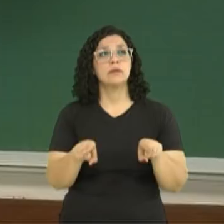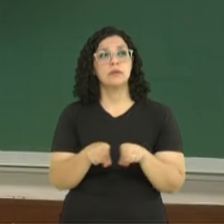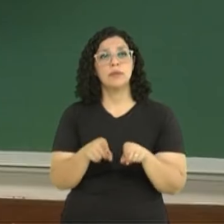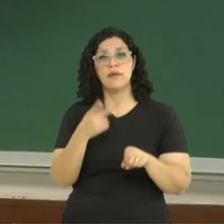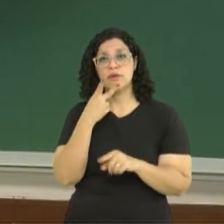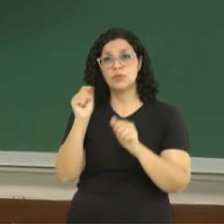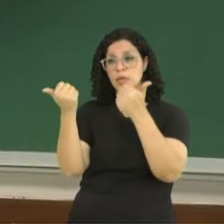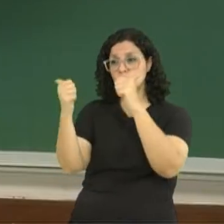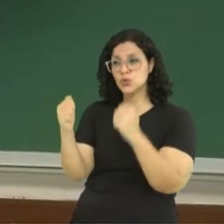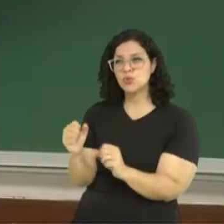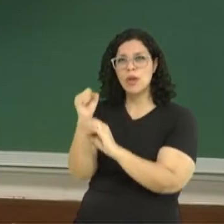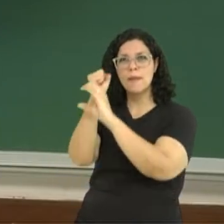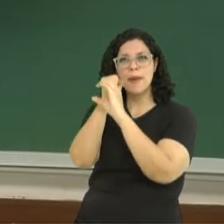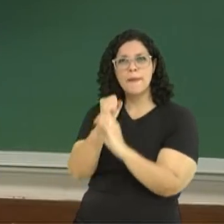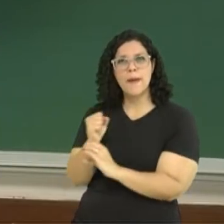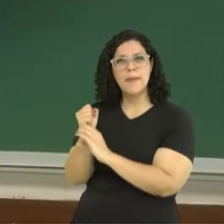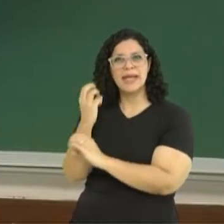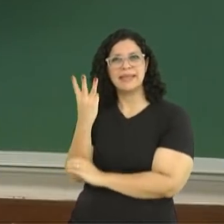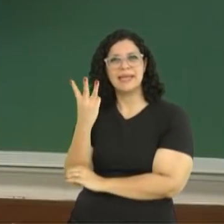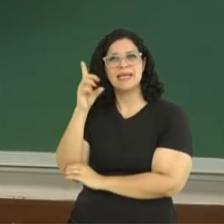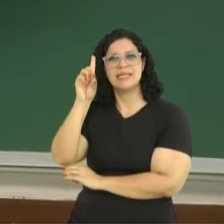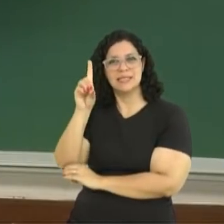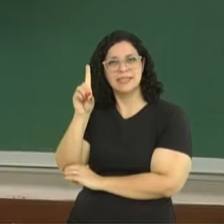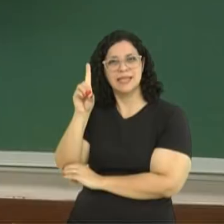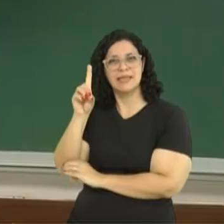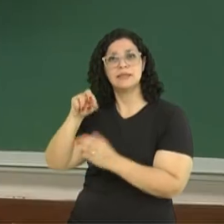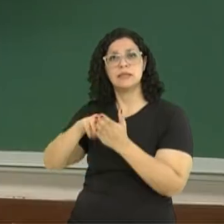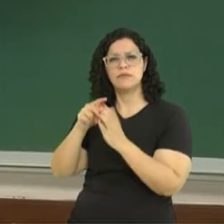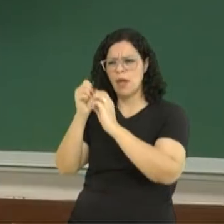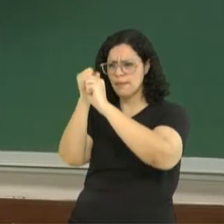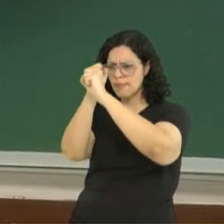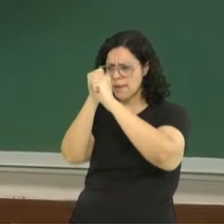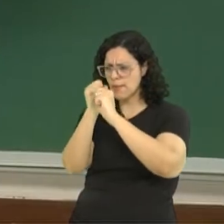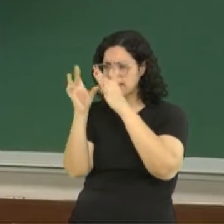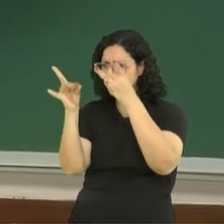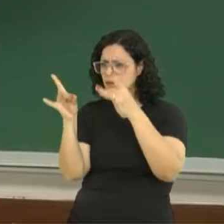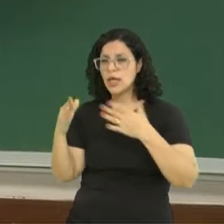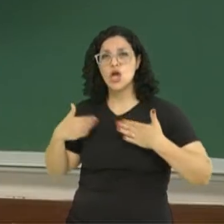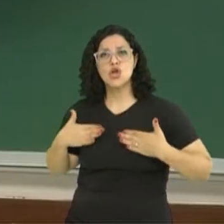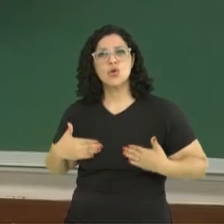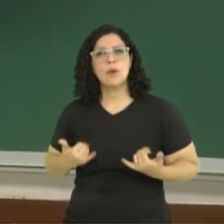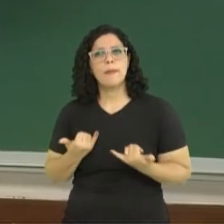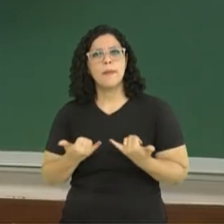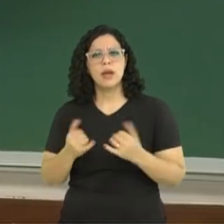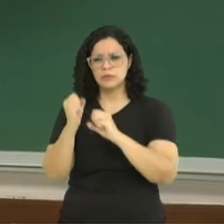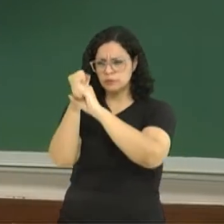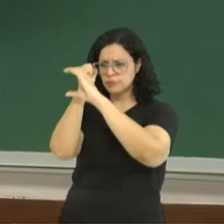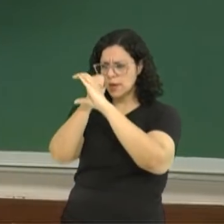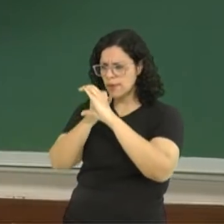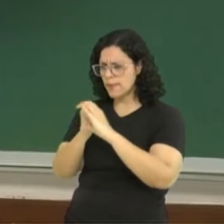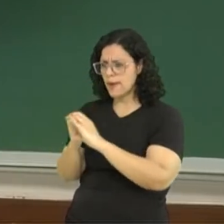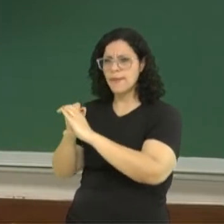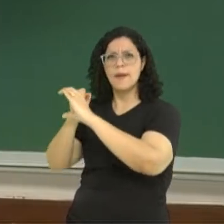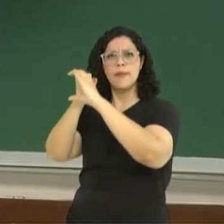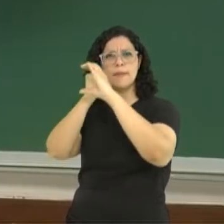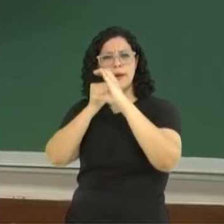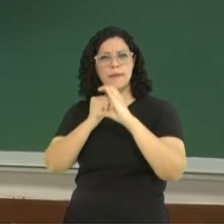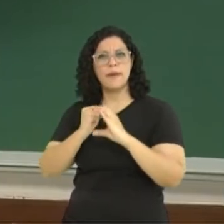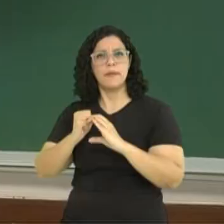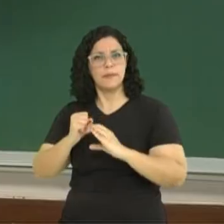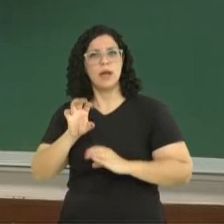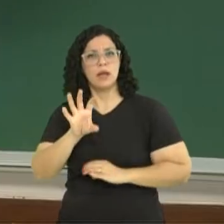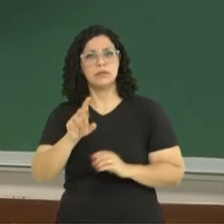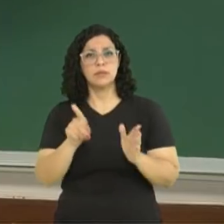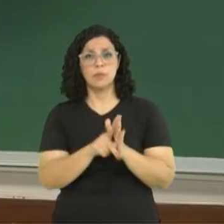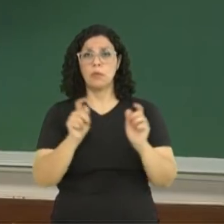relação à escultura. Você lembra que eu falei da profundidade também? Quando o escultor faz, aquela obra que ele está